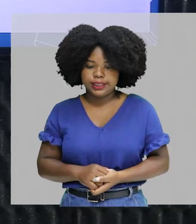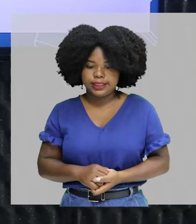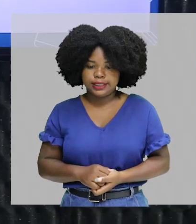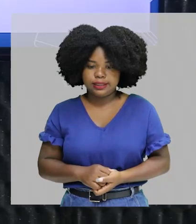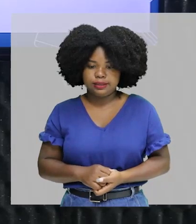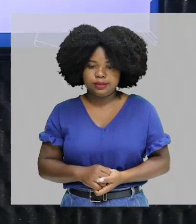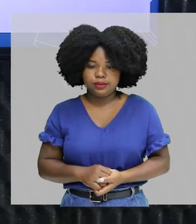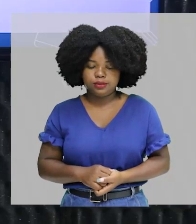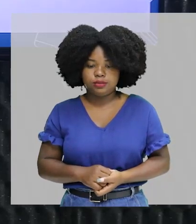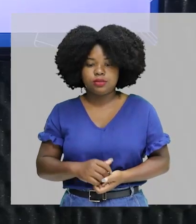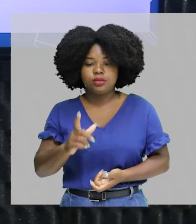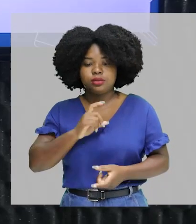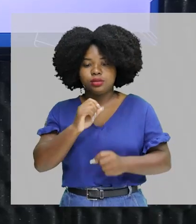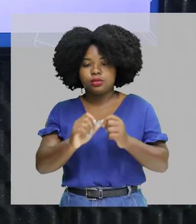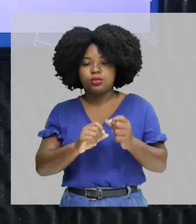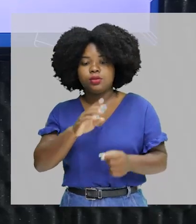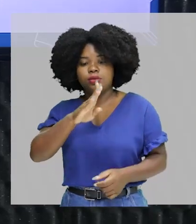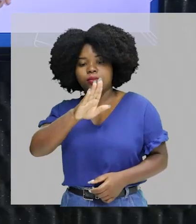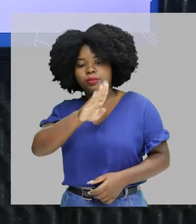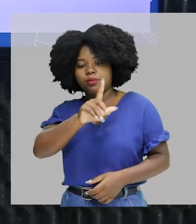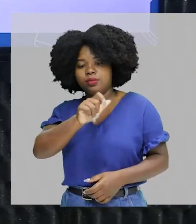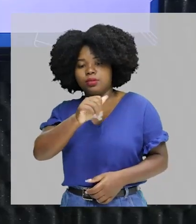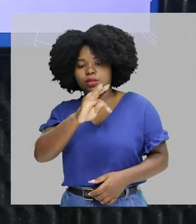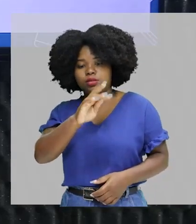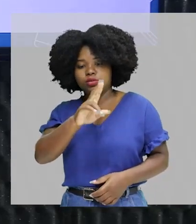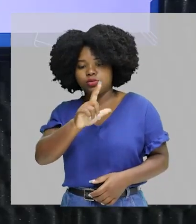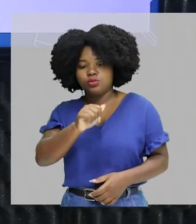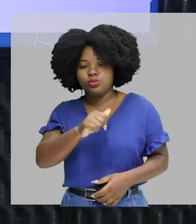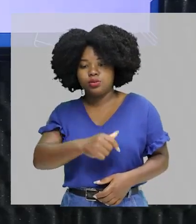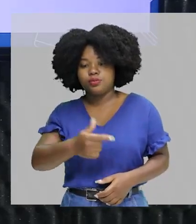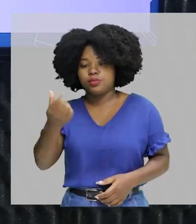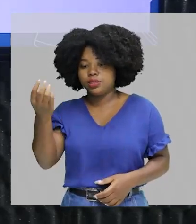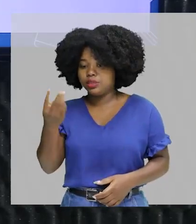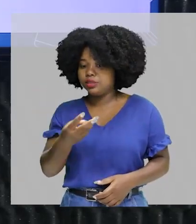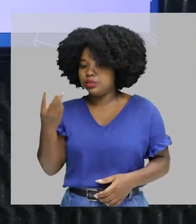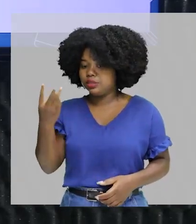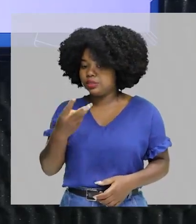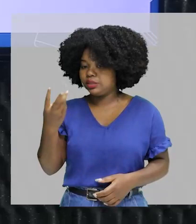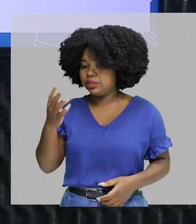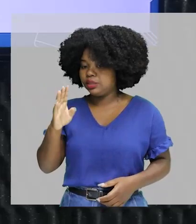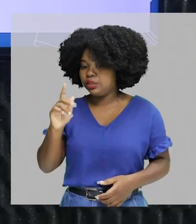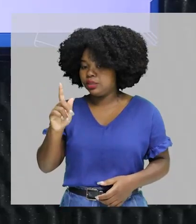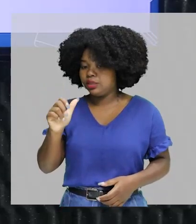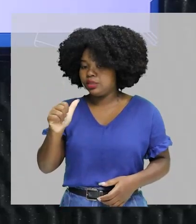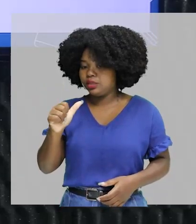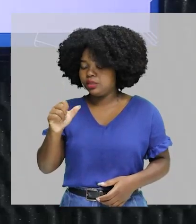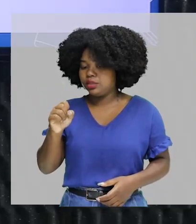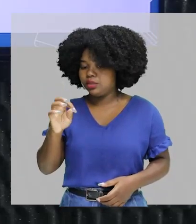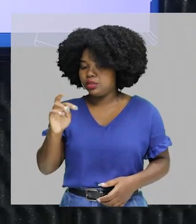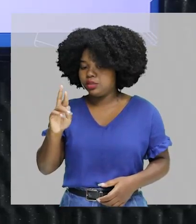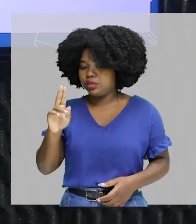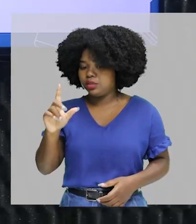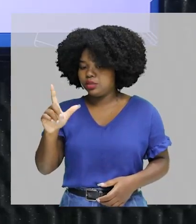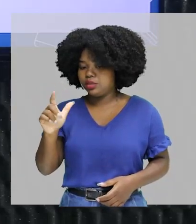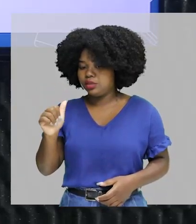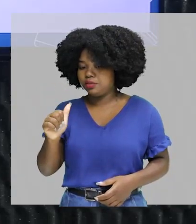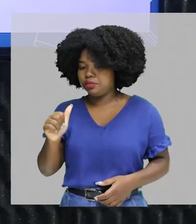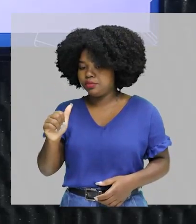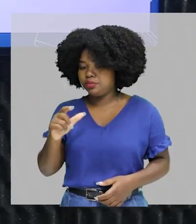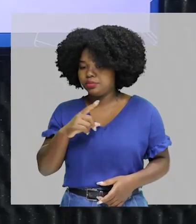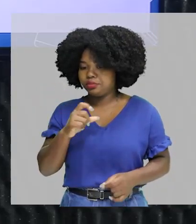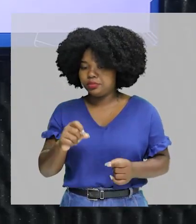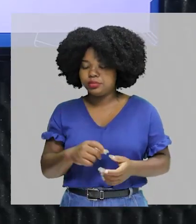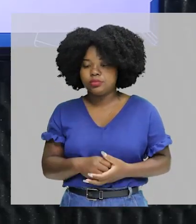ela vai passar e vai se transformar nessa outra fase aqui que nós chamamos de gástrula. Veja, o que é a gástrula? É quando se